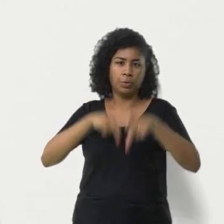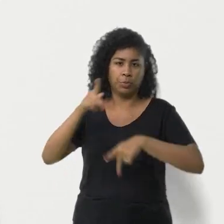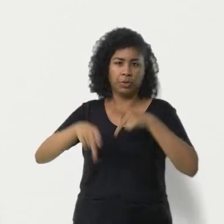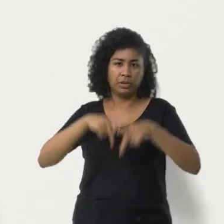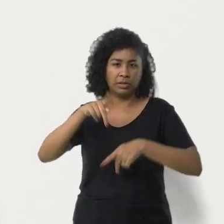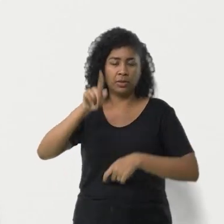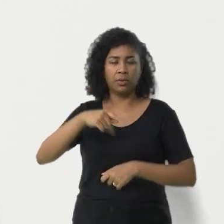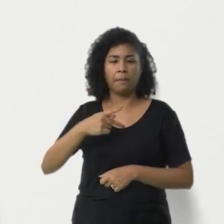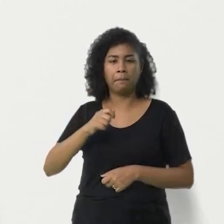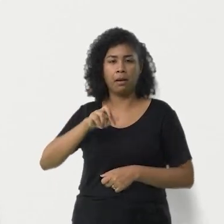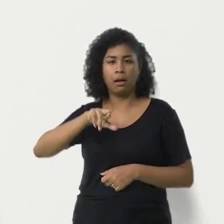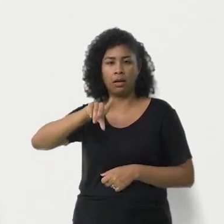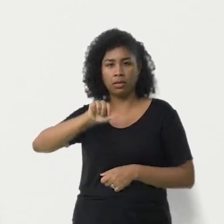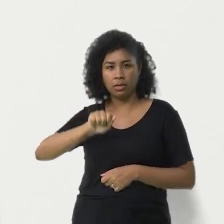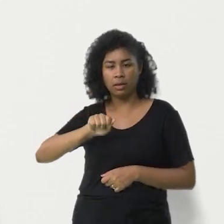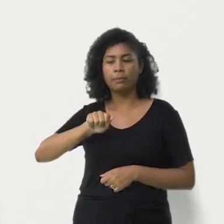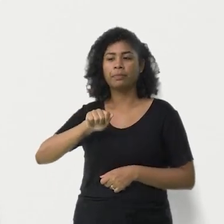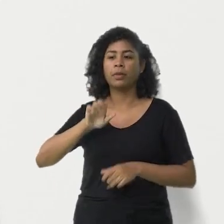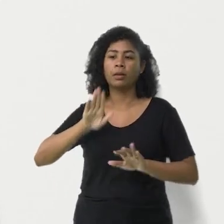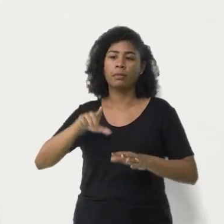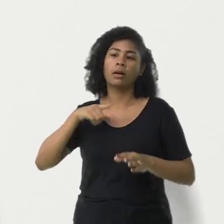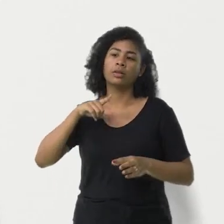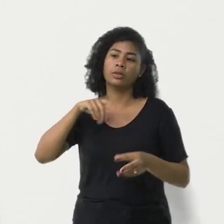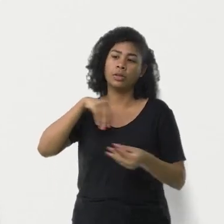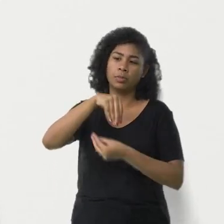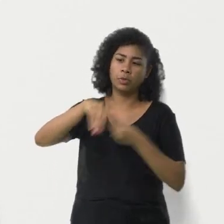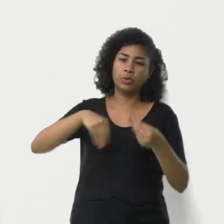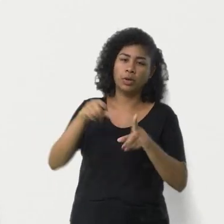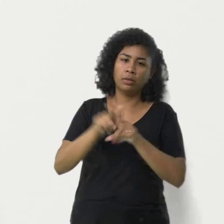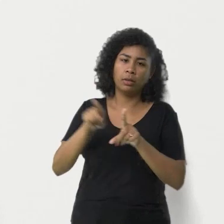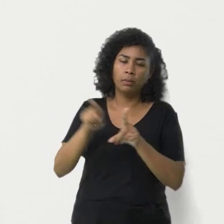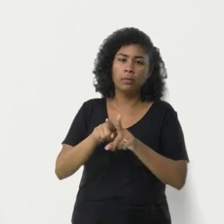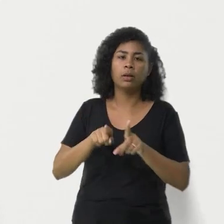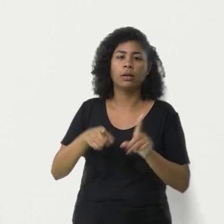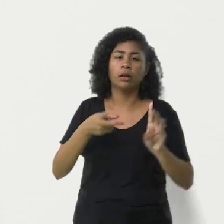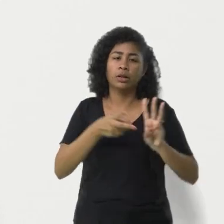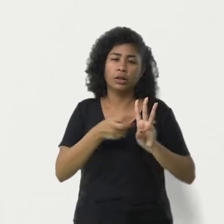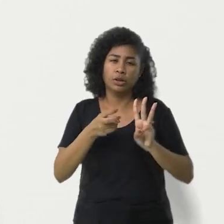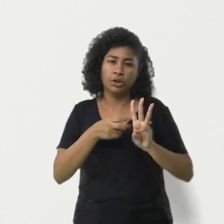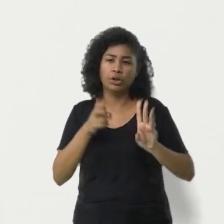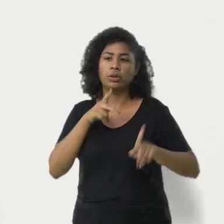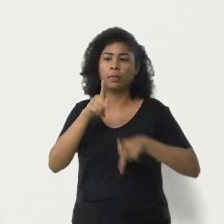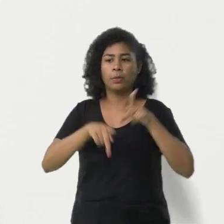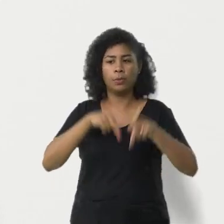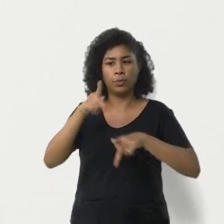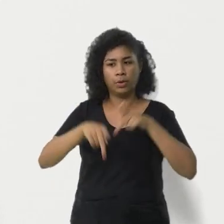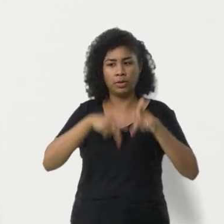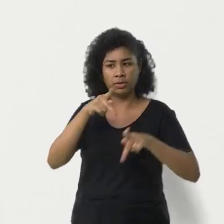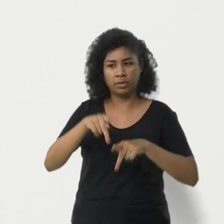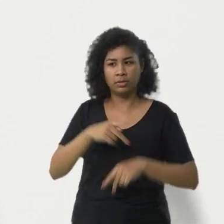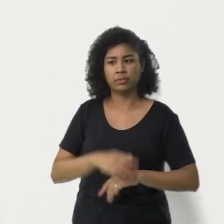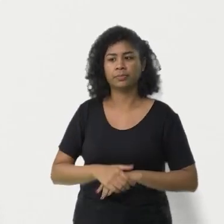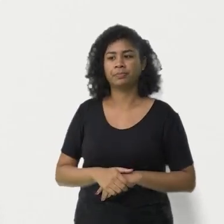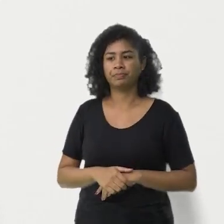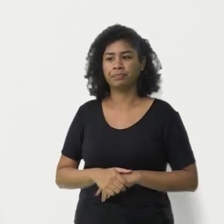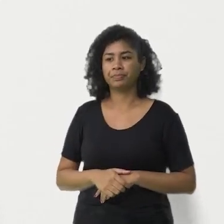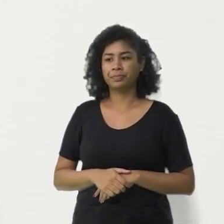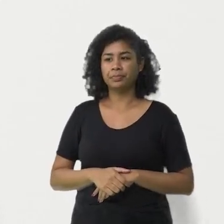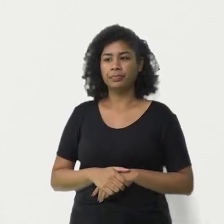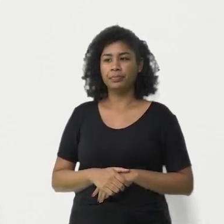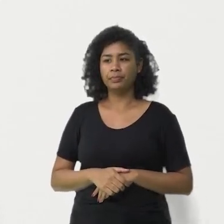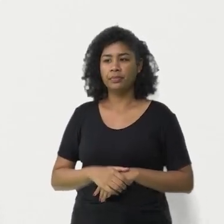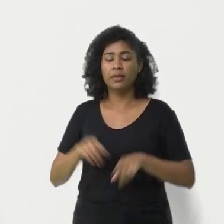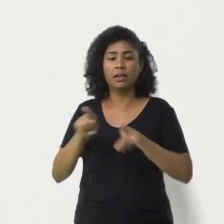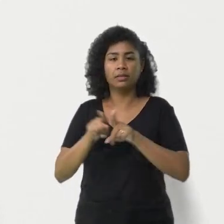também vai estar distribuída entre os indígenas, né? A gente verifica também entre a cor e raça preta e também